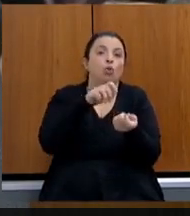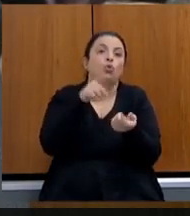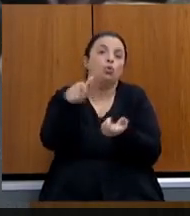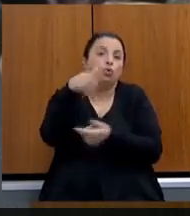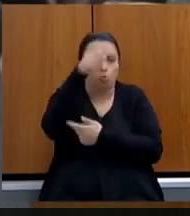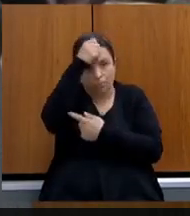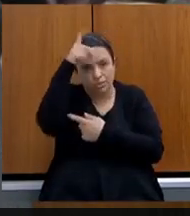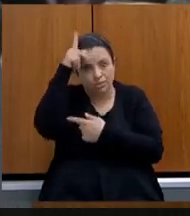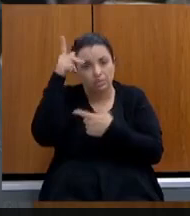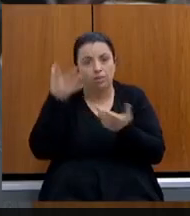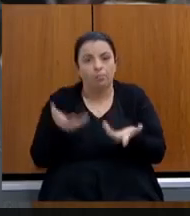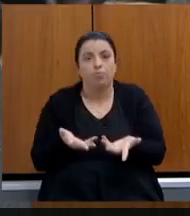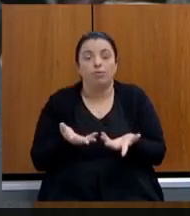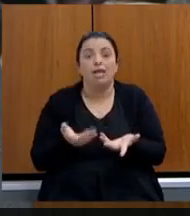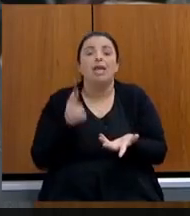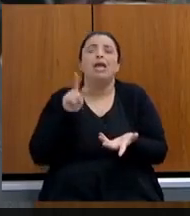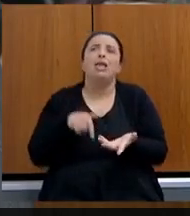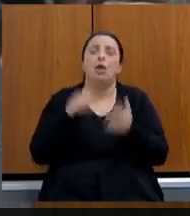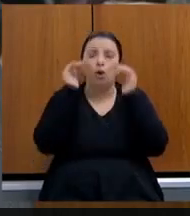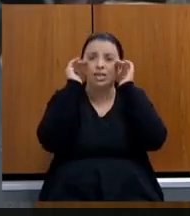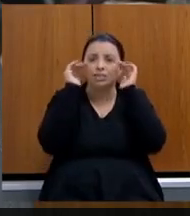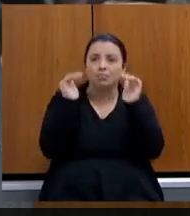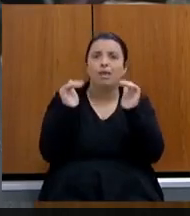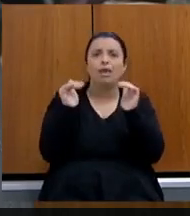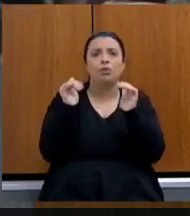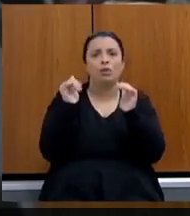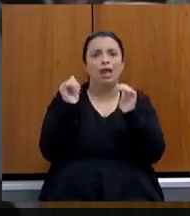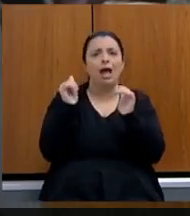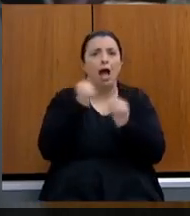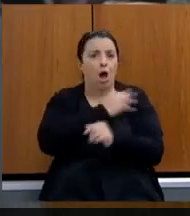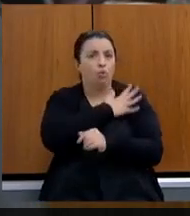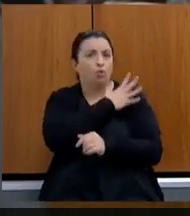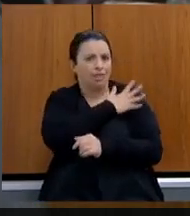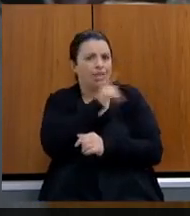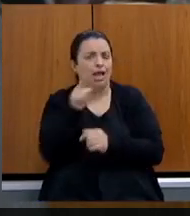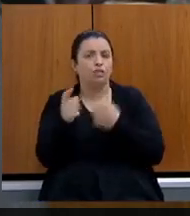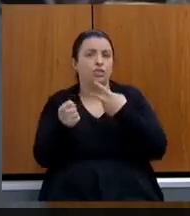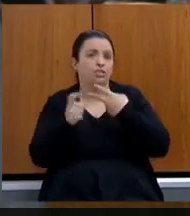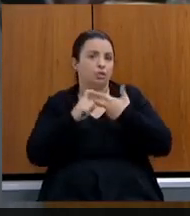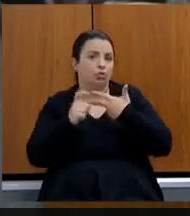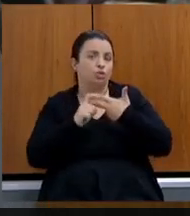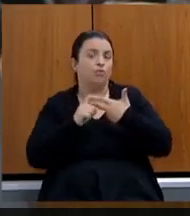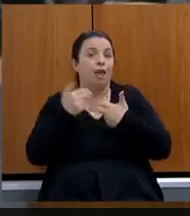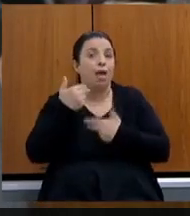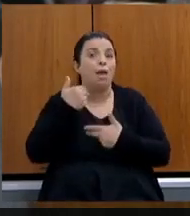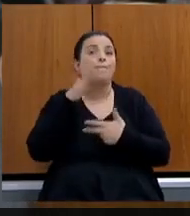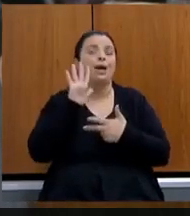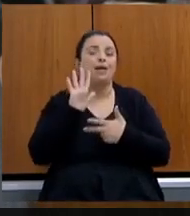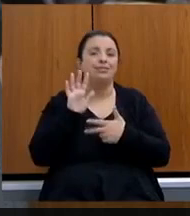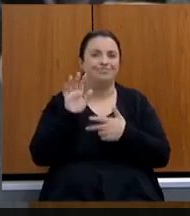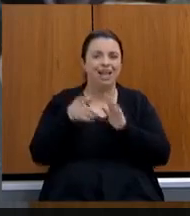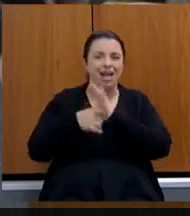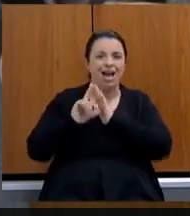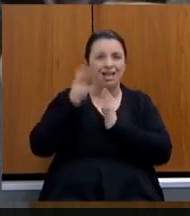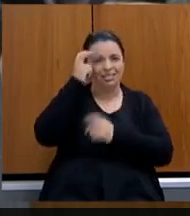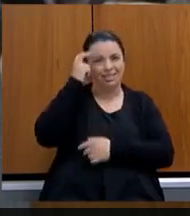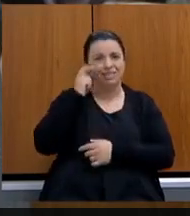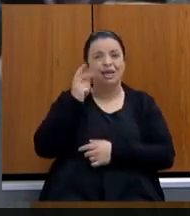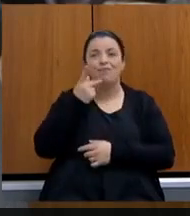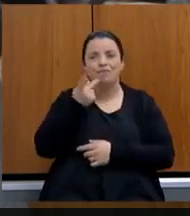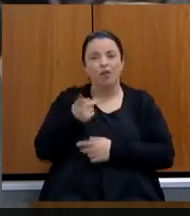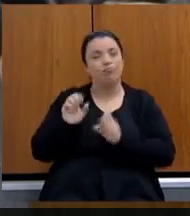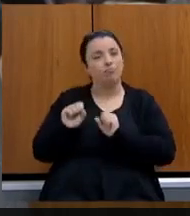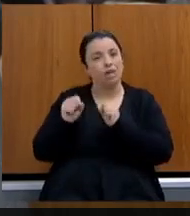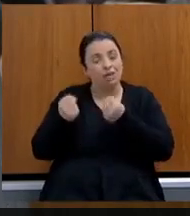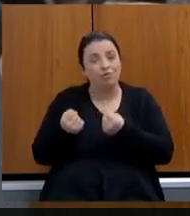também as altas autoridades executivas Ali era muito mais eu tive como foi como Deputado Guilherme falou excitado agitado